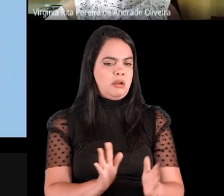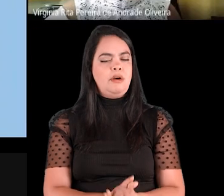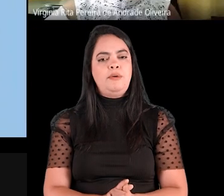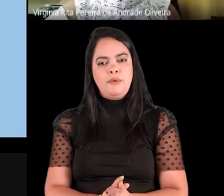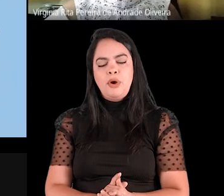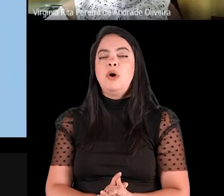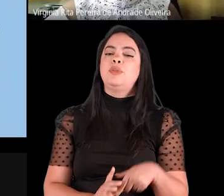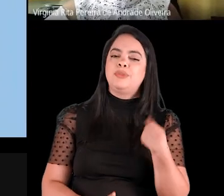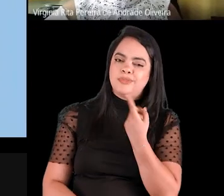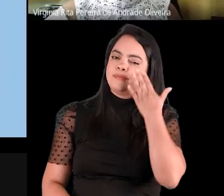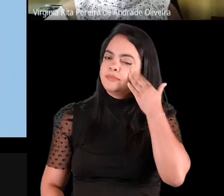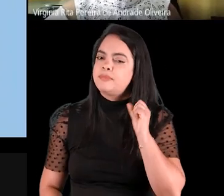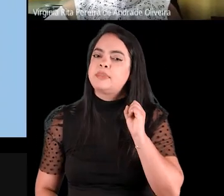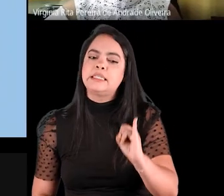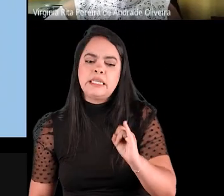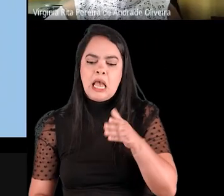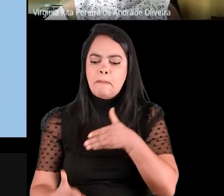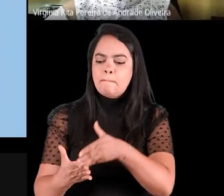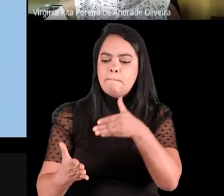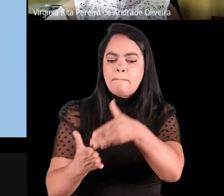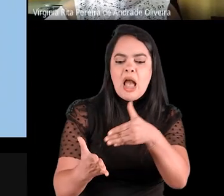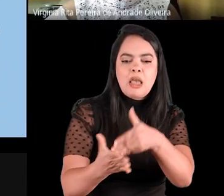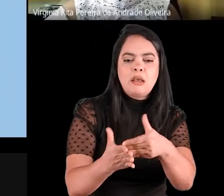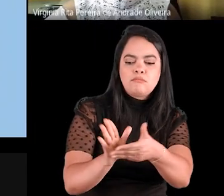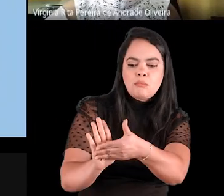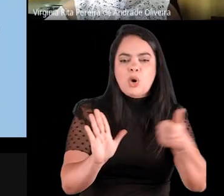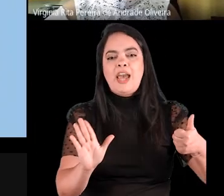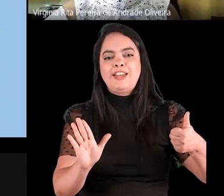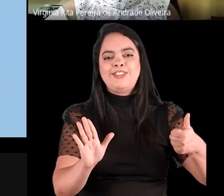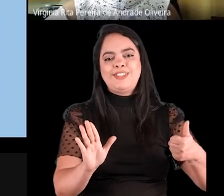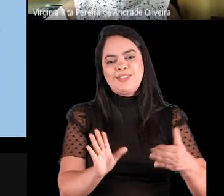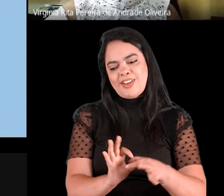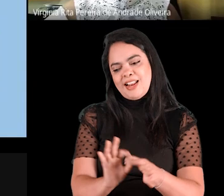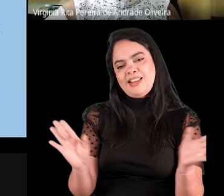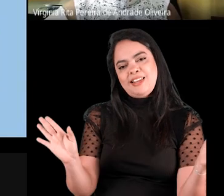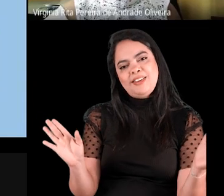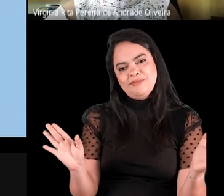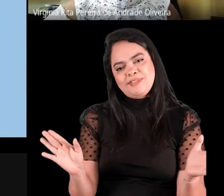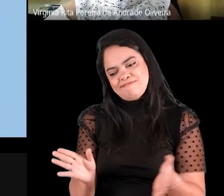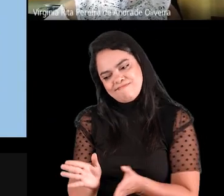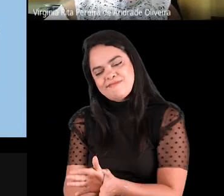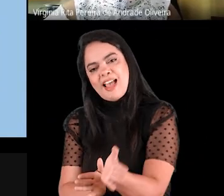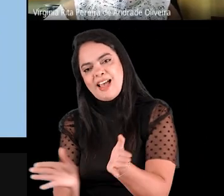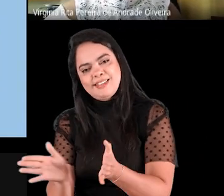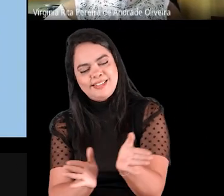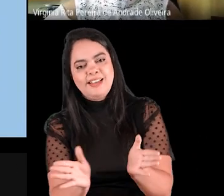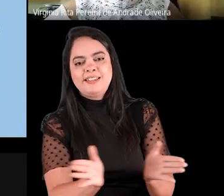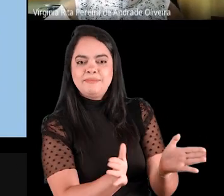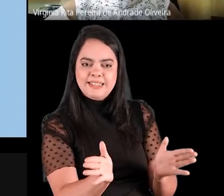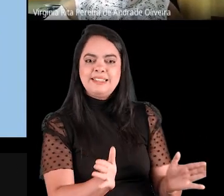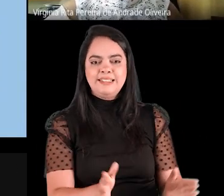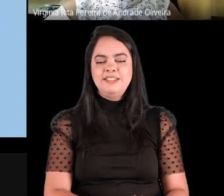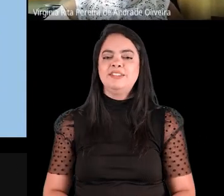ideia de que se eu retiro as barreiras que estão no ambiente, então eu trago a acessibilidade para a